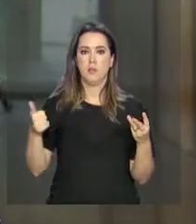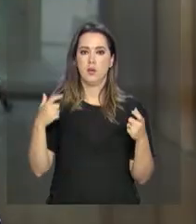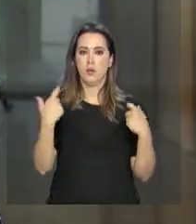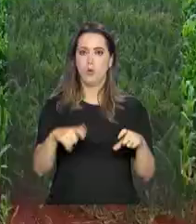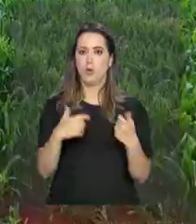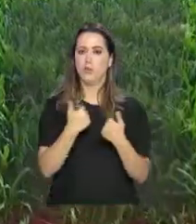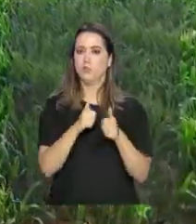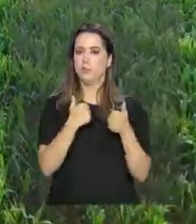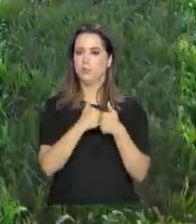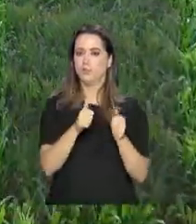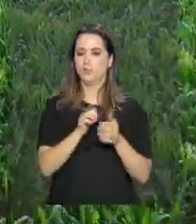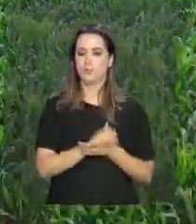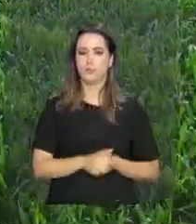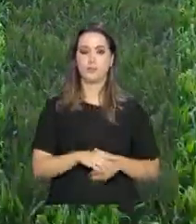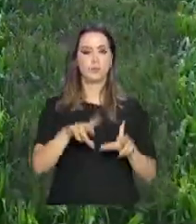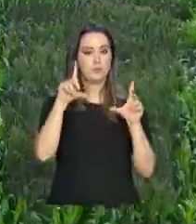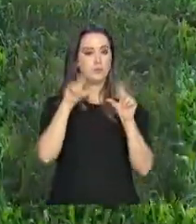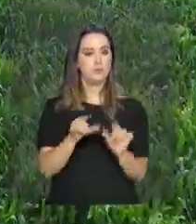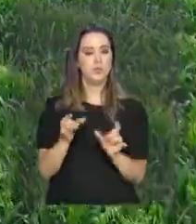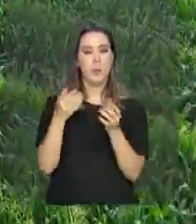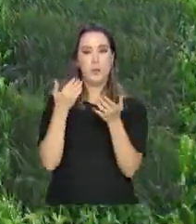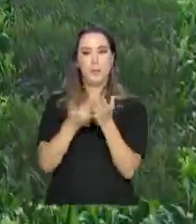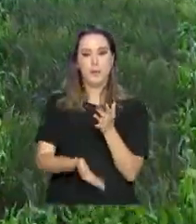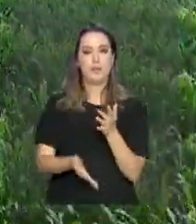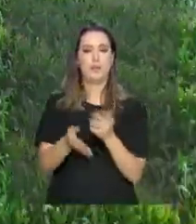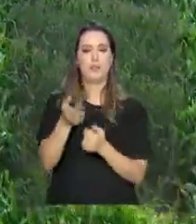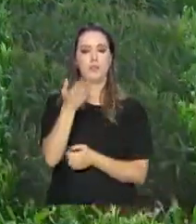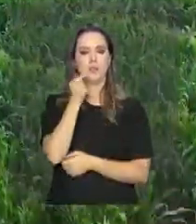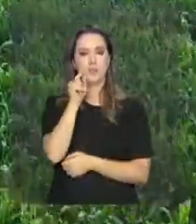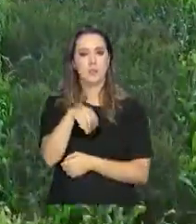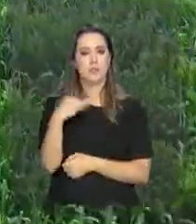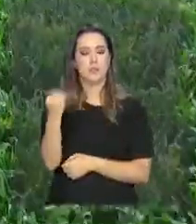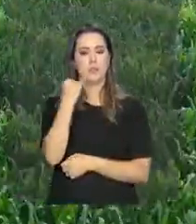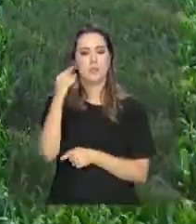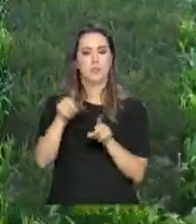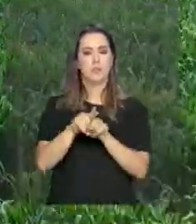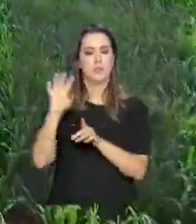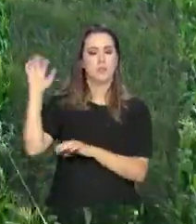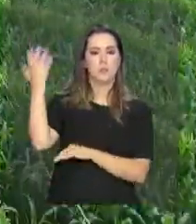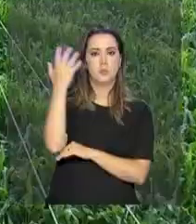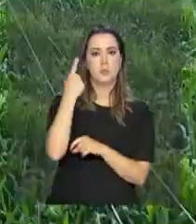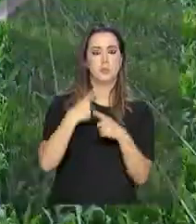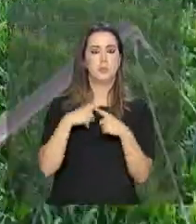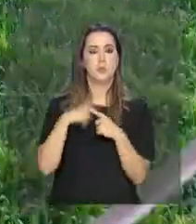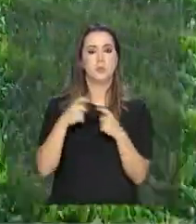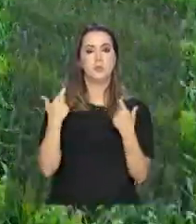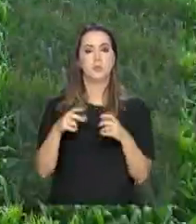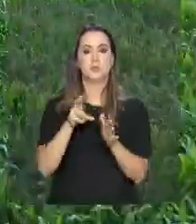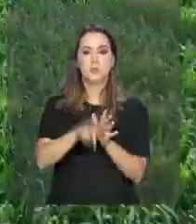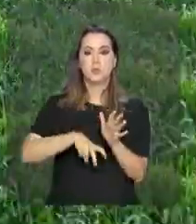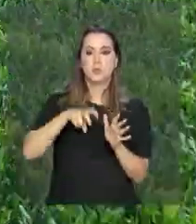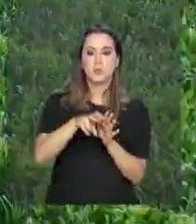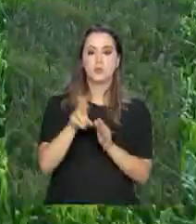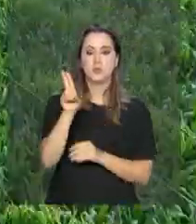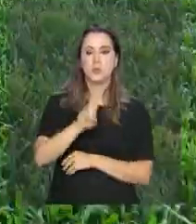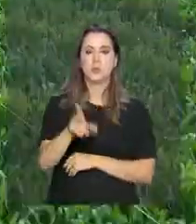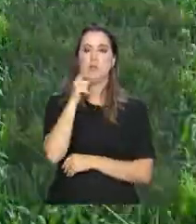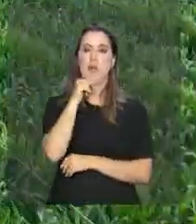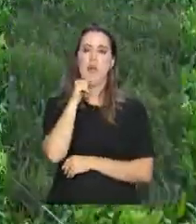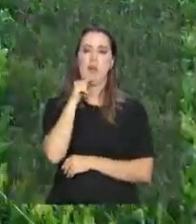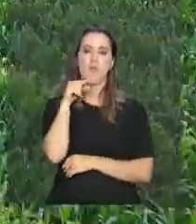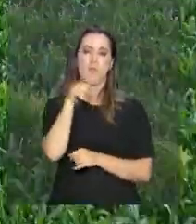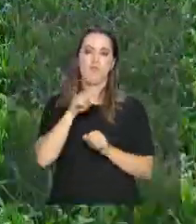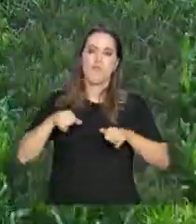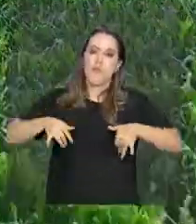de transporte. Reduzir o desperdício é importante também para o meio ambiente, já que as lavouras utilizam água para